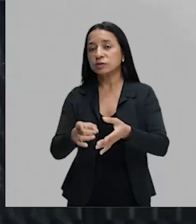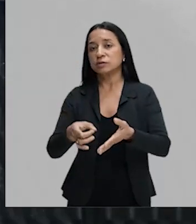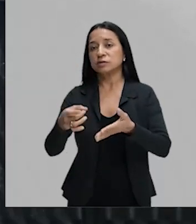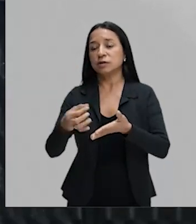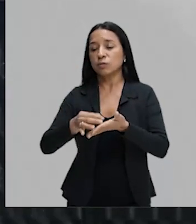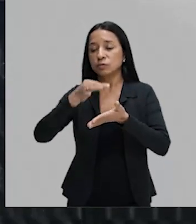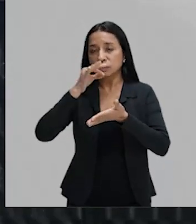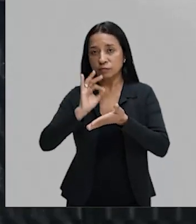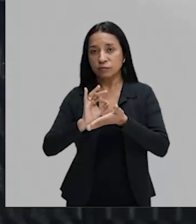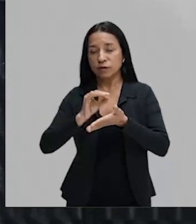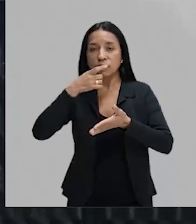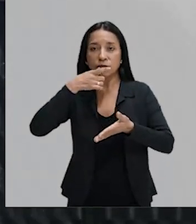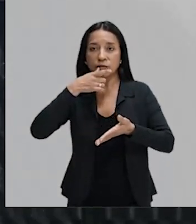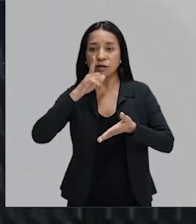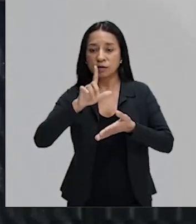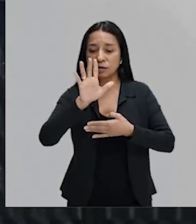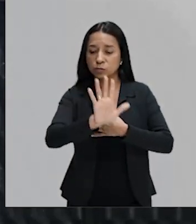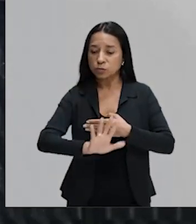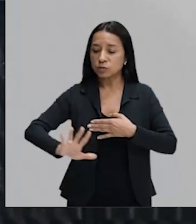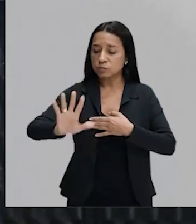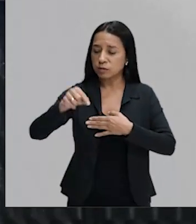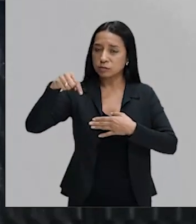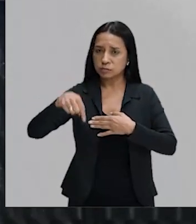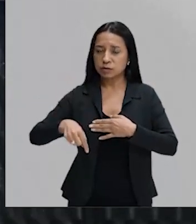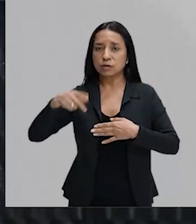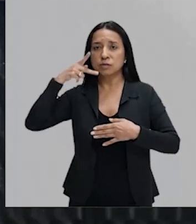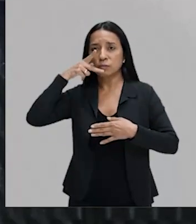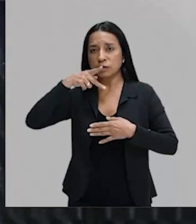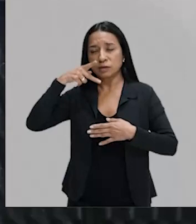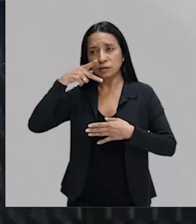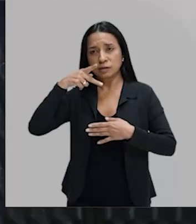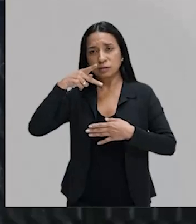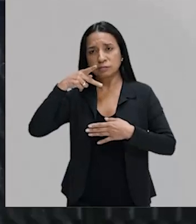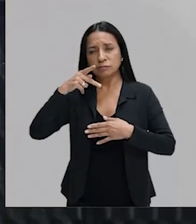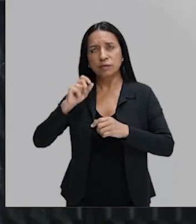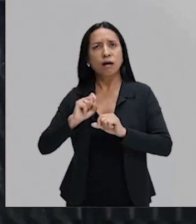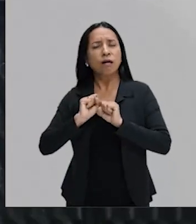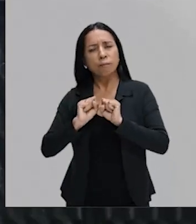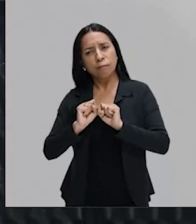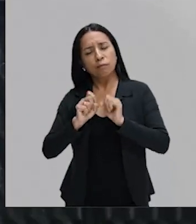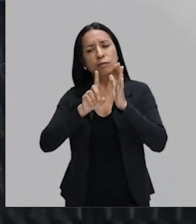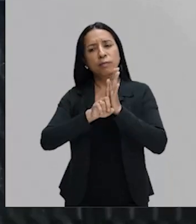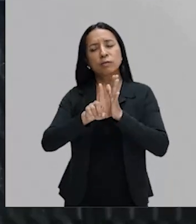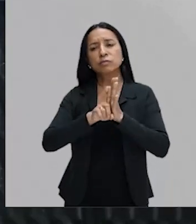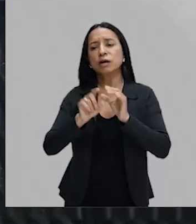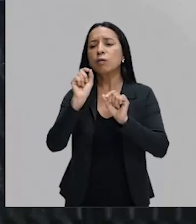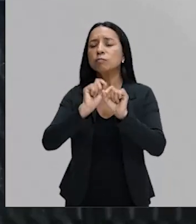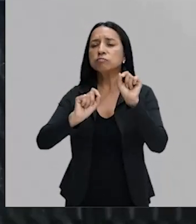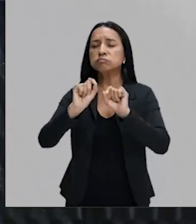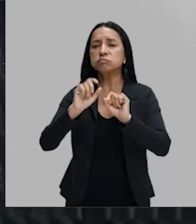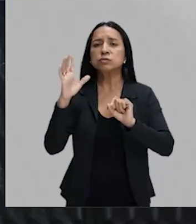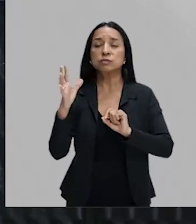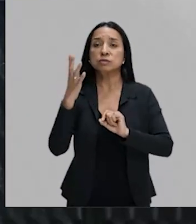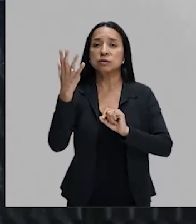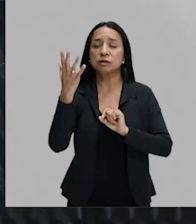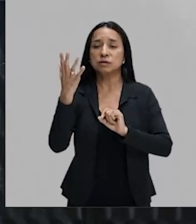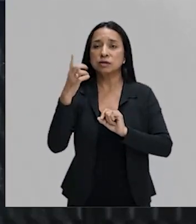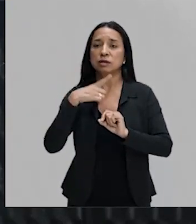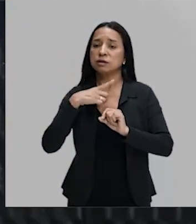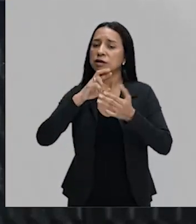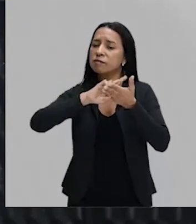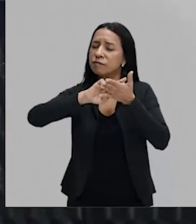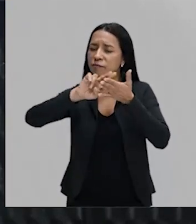ganhando espaço do Vale do Paraíba. Aí vocês poderiam perguntar para mim, mas Jereba, por que isso acontece? Ora, nós temos